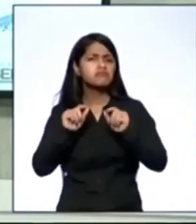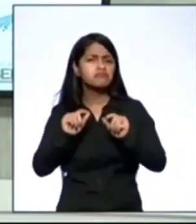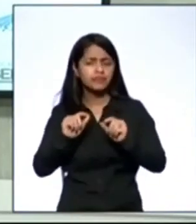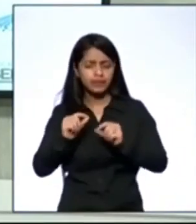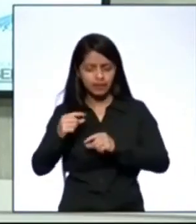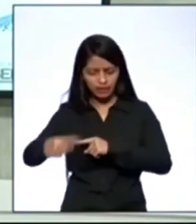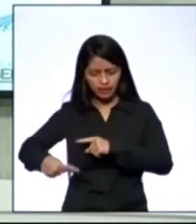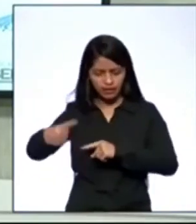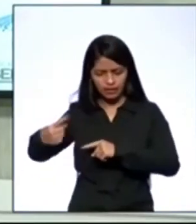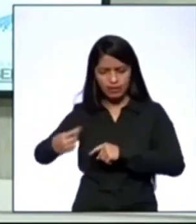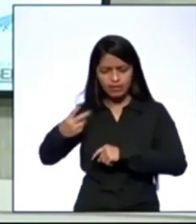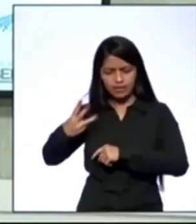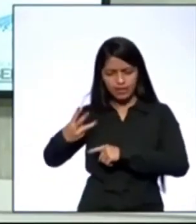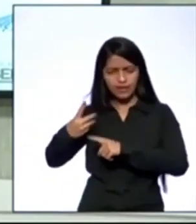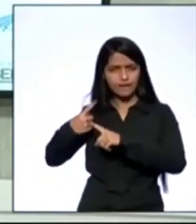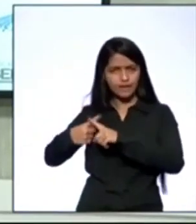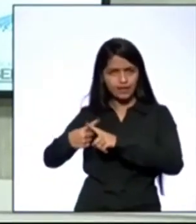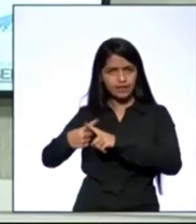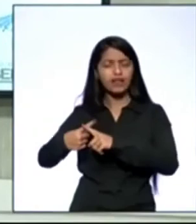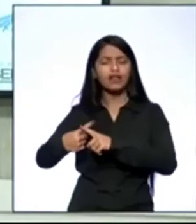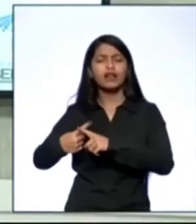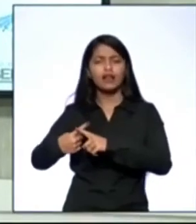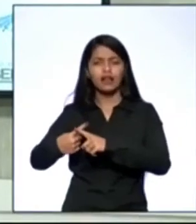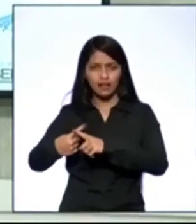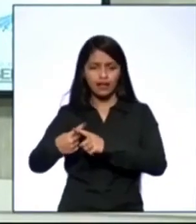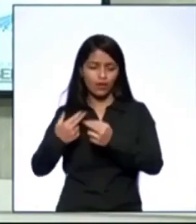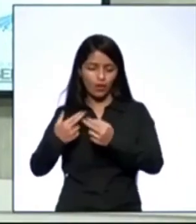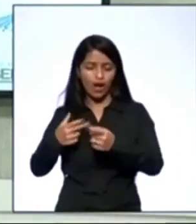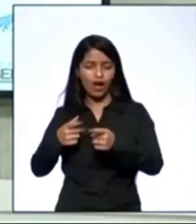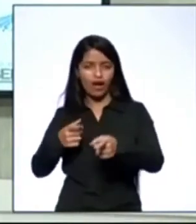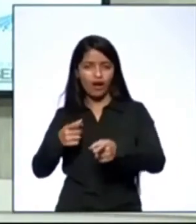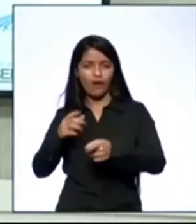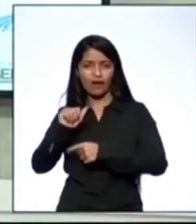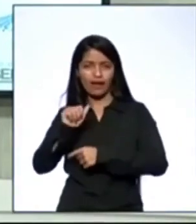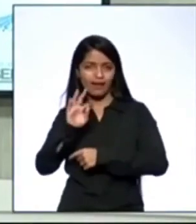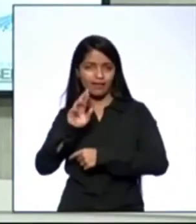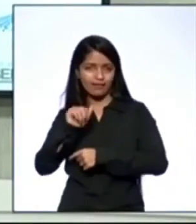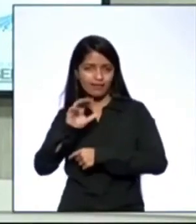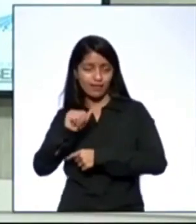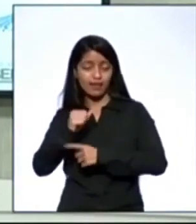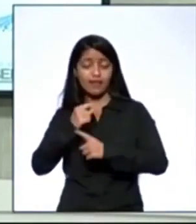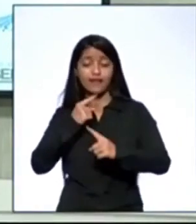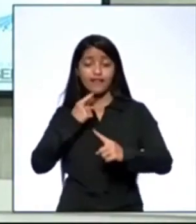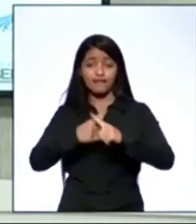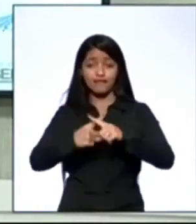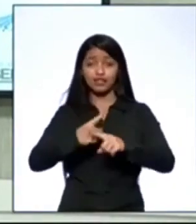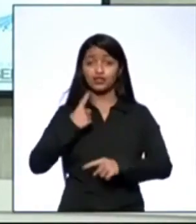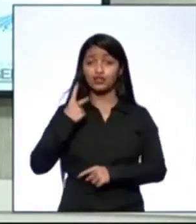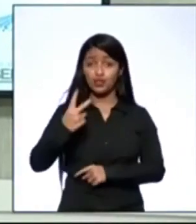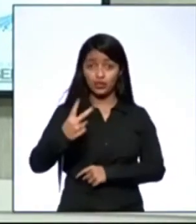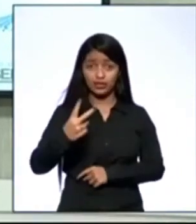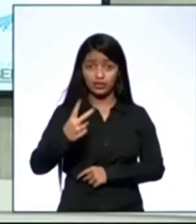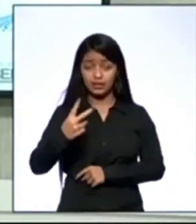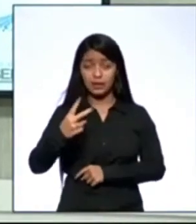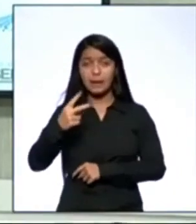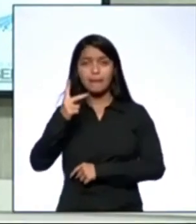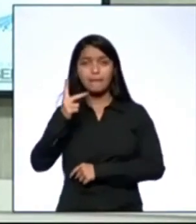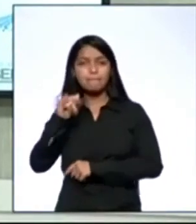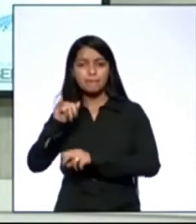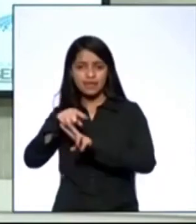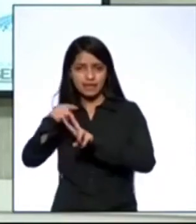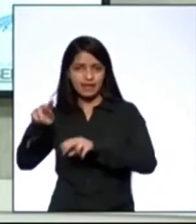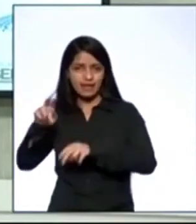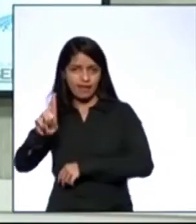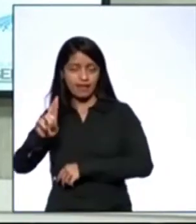número de voltas da roda traseira, que é igual ao da catraca, vezes 2 do 2 PR, vezes 3